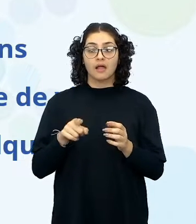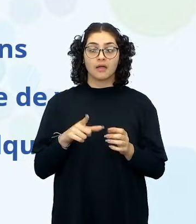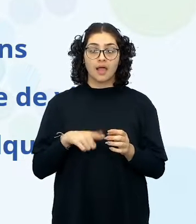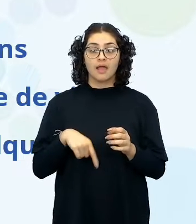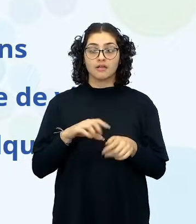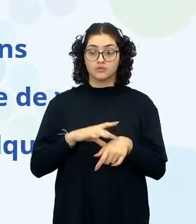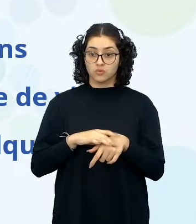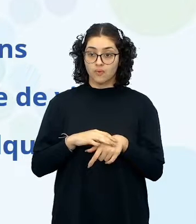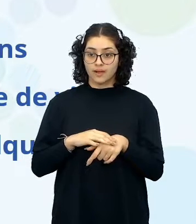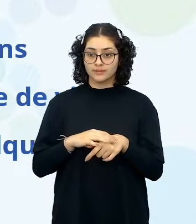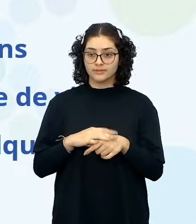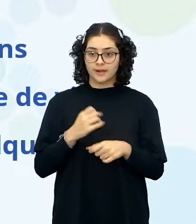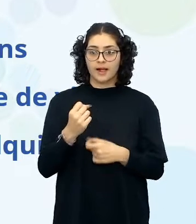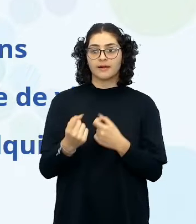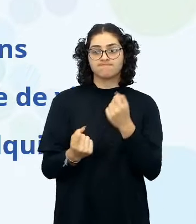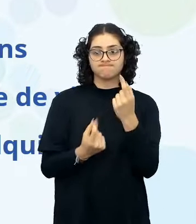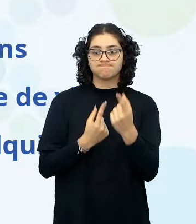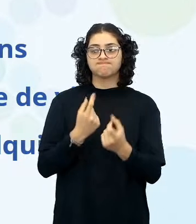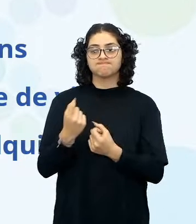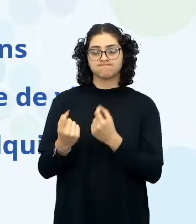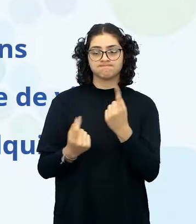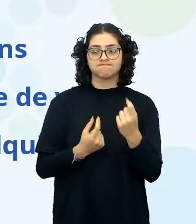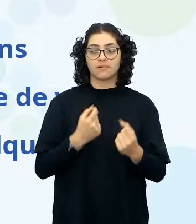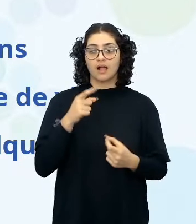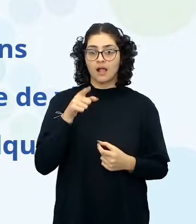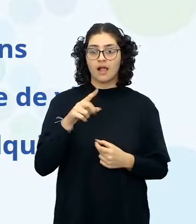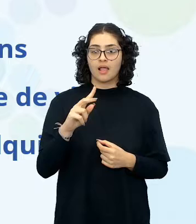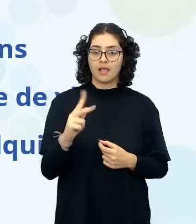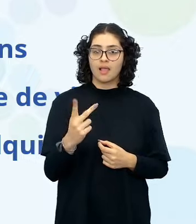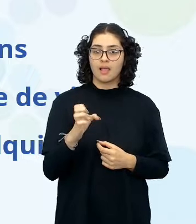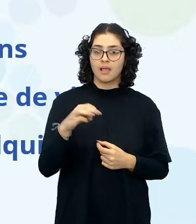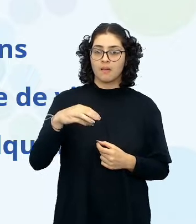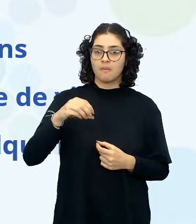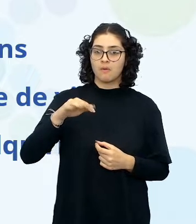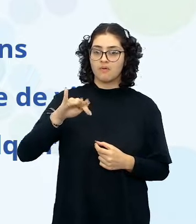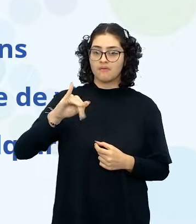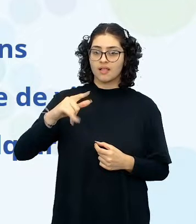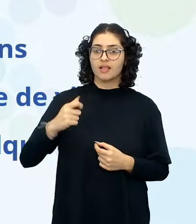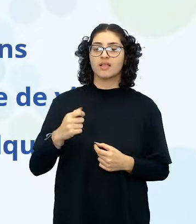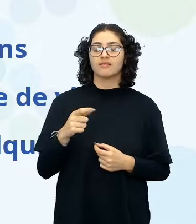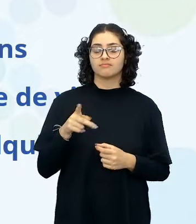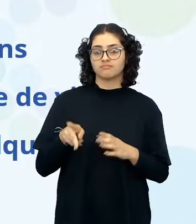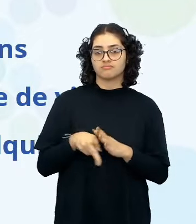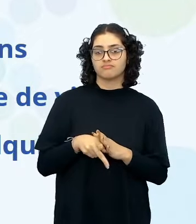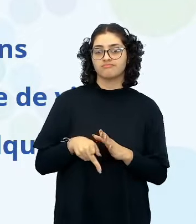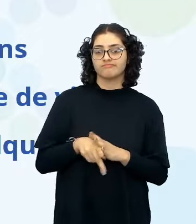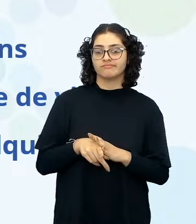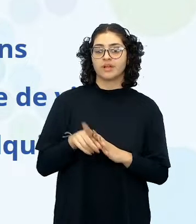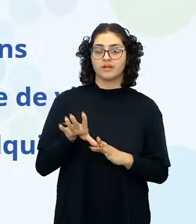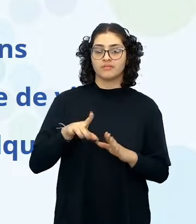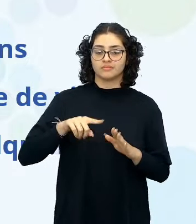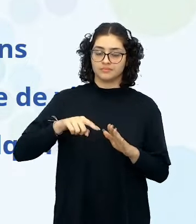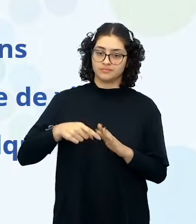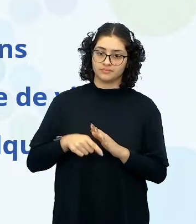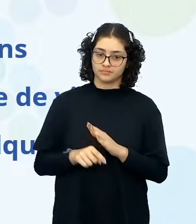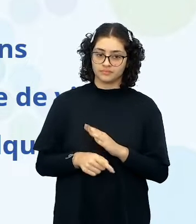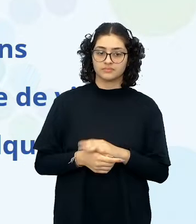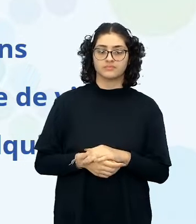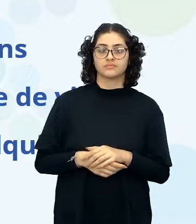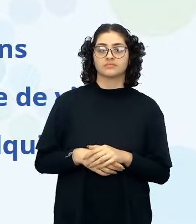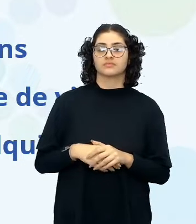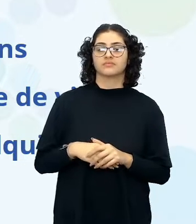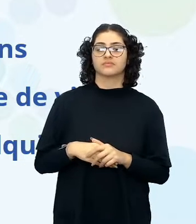e a hemofilia é uma delas. O nosso aprofundamento, só a gente resgatando então um pouquinho essas